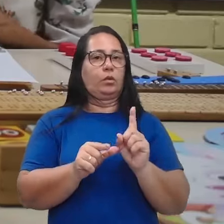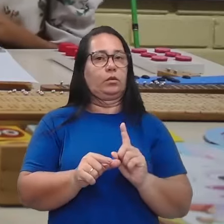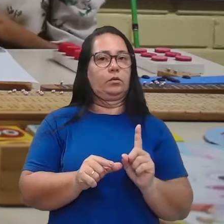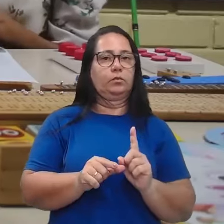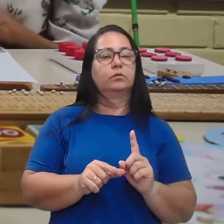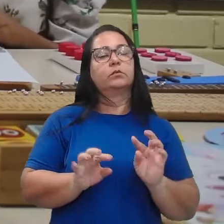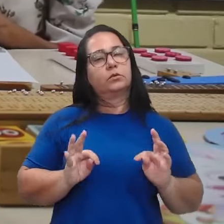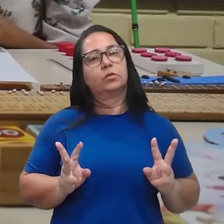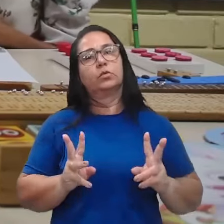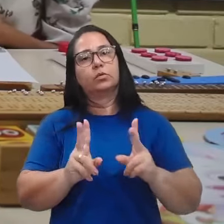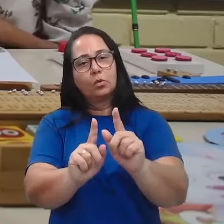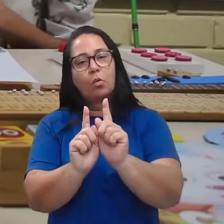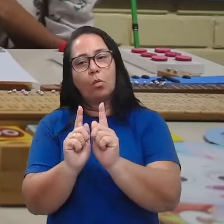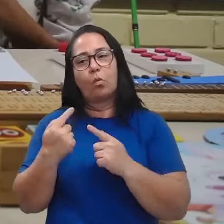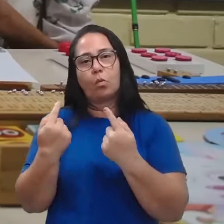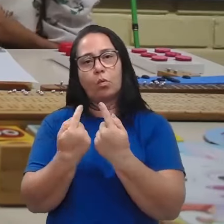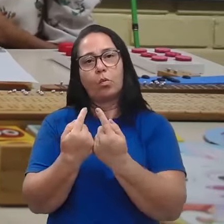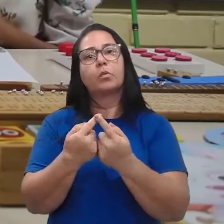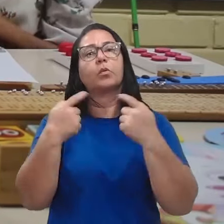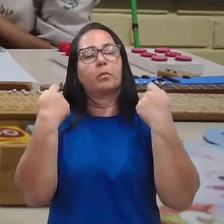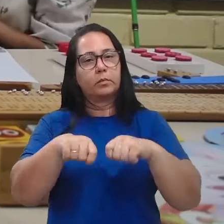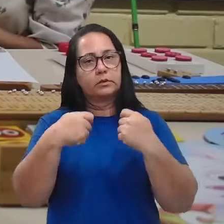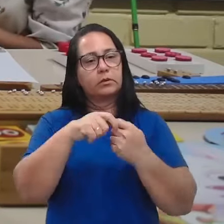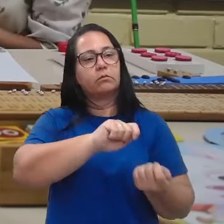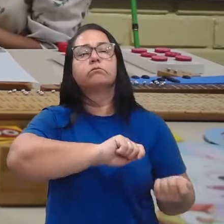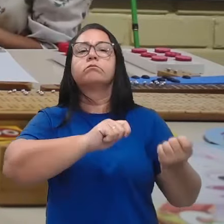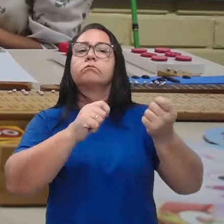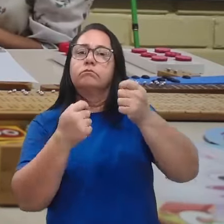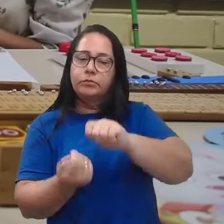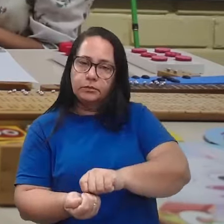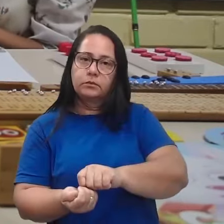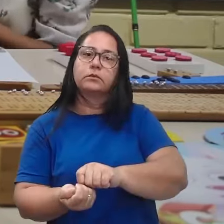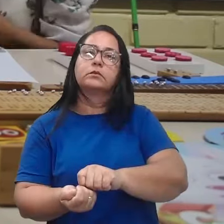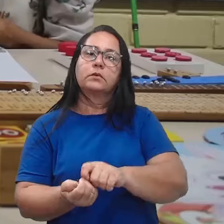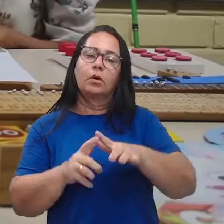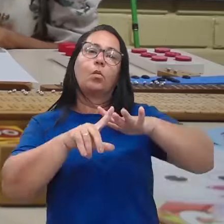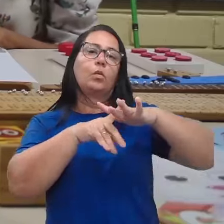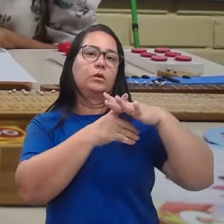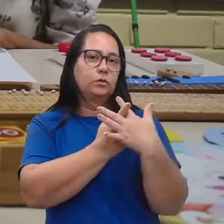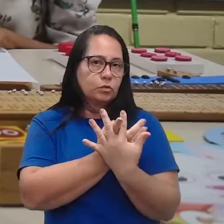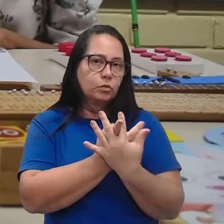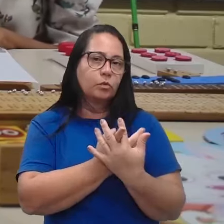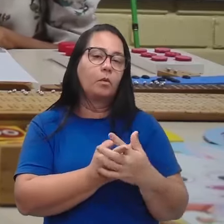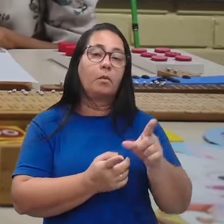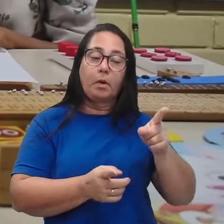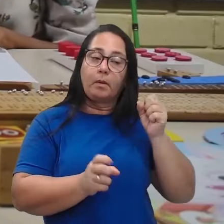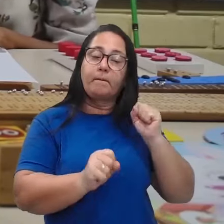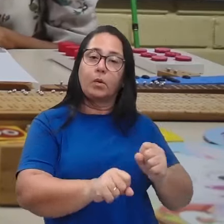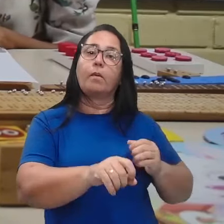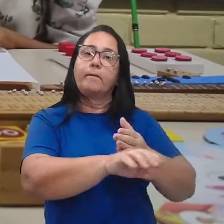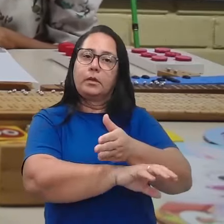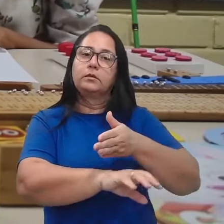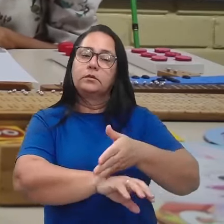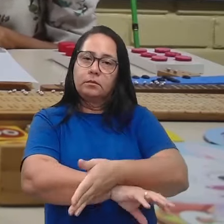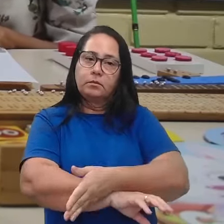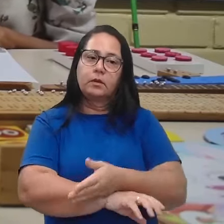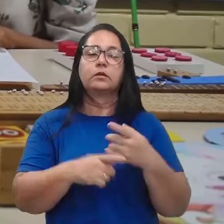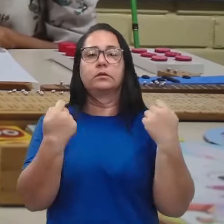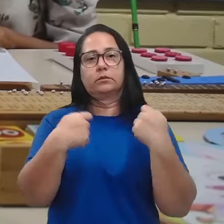todo grupo ao redor tem que se adequar a essa situação, para ele poder participar. Que interessante. Aconteceu de um aluno